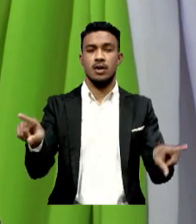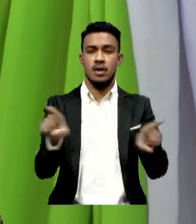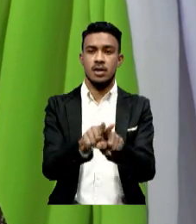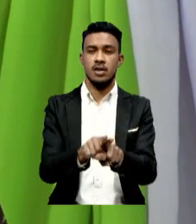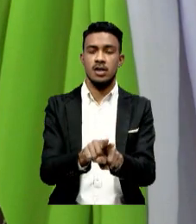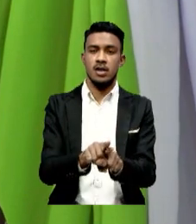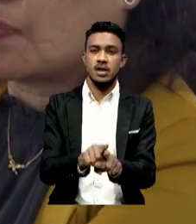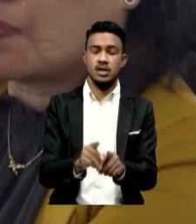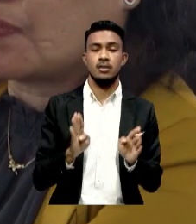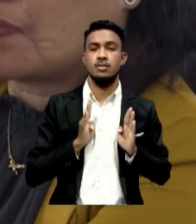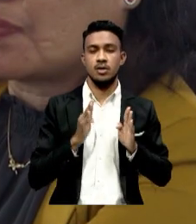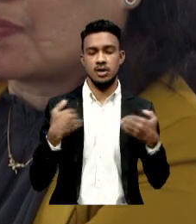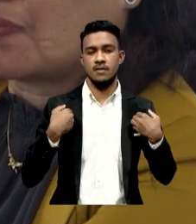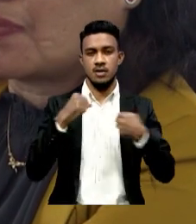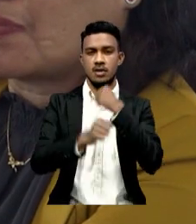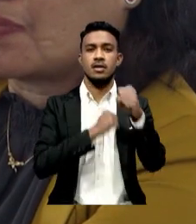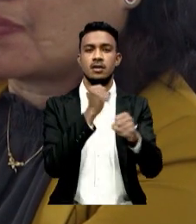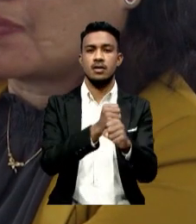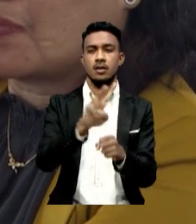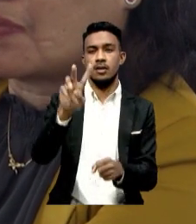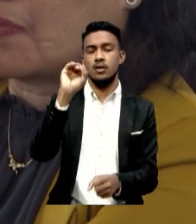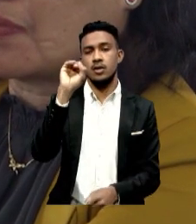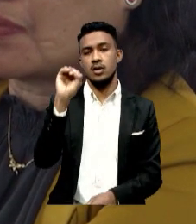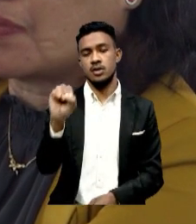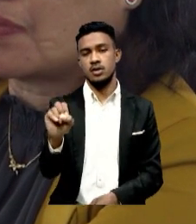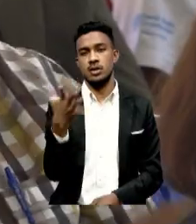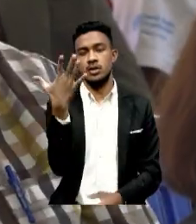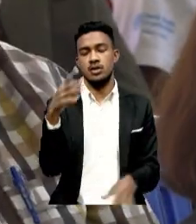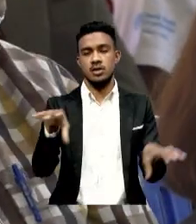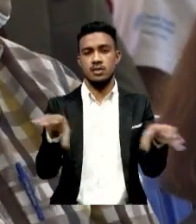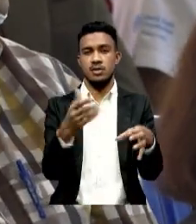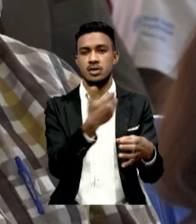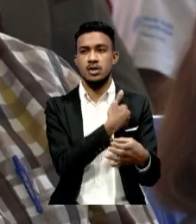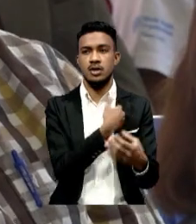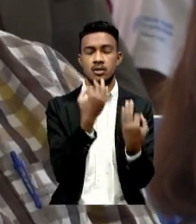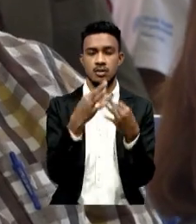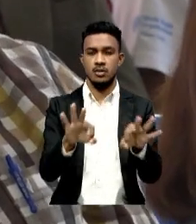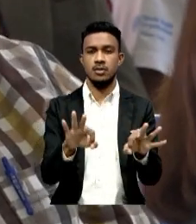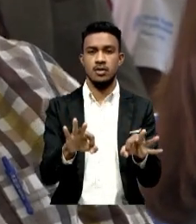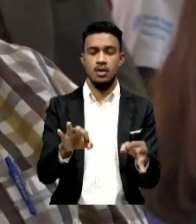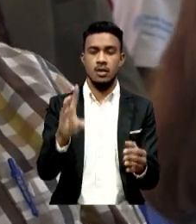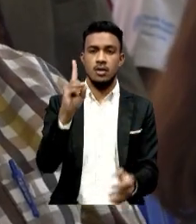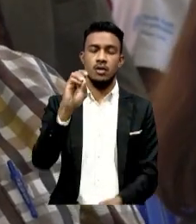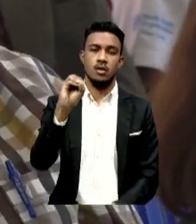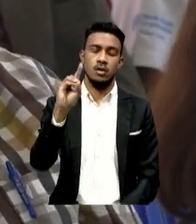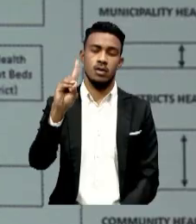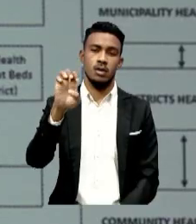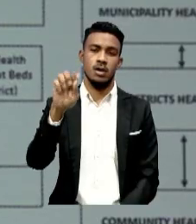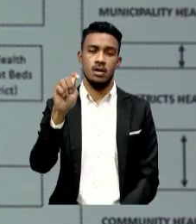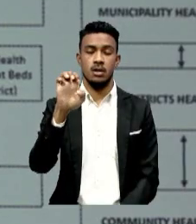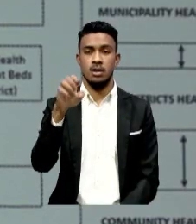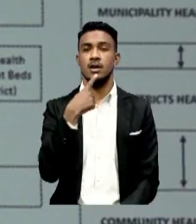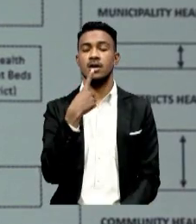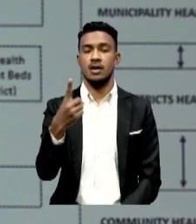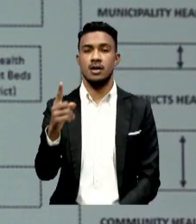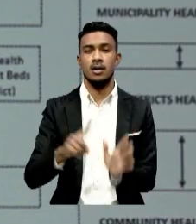família estabelece e atina rio em rua Saúde de Lima, mas bem serviço se dá o máximo. Odete Atolia Hirakne, afinhalo a apresentação com